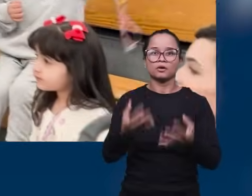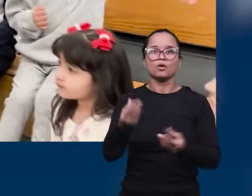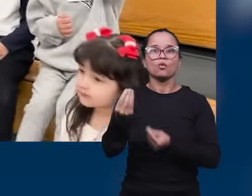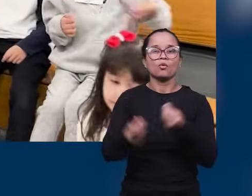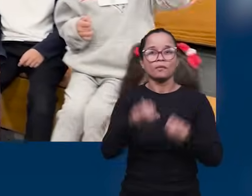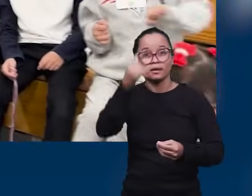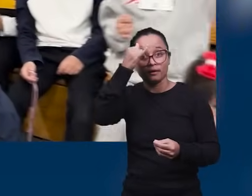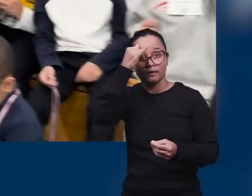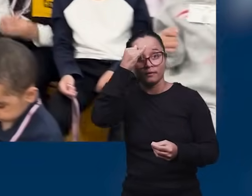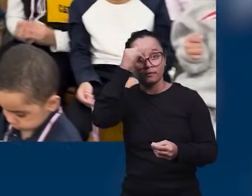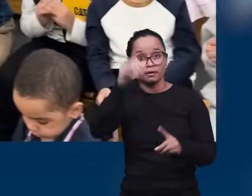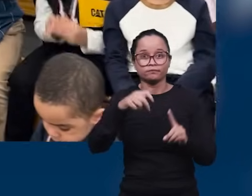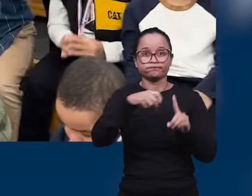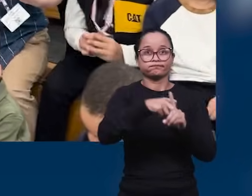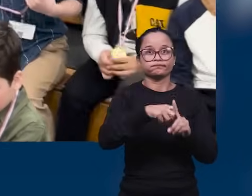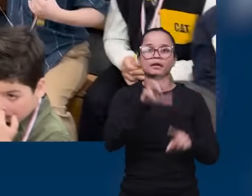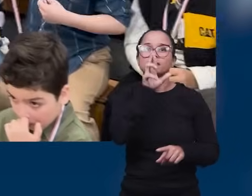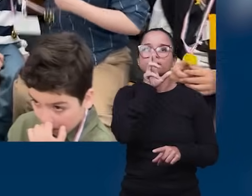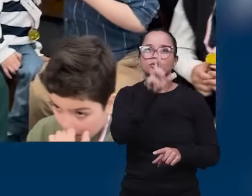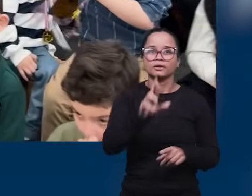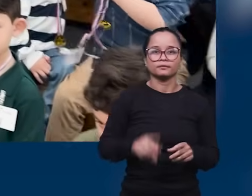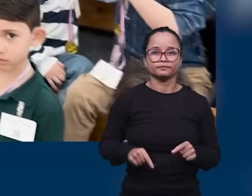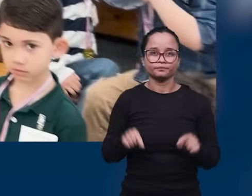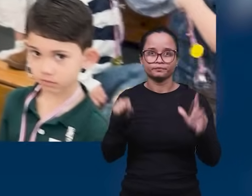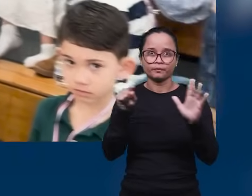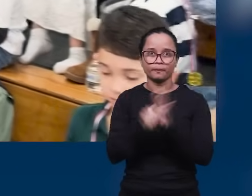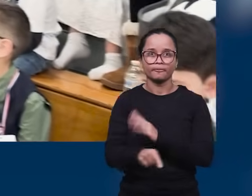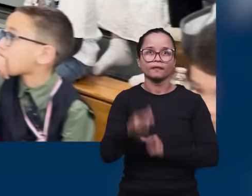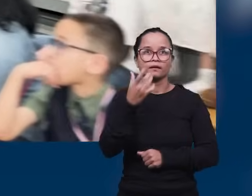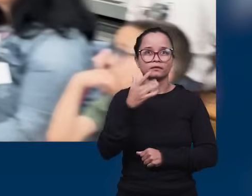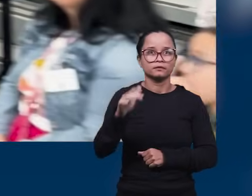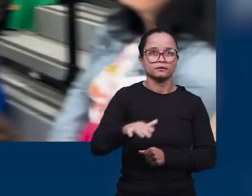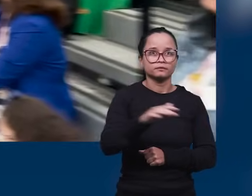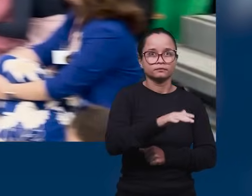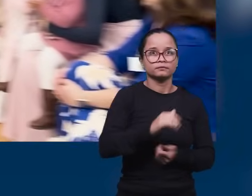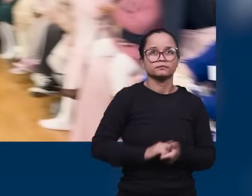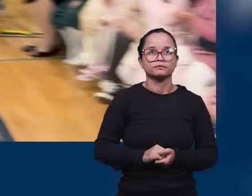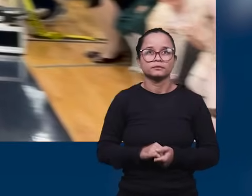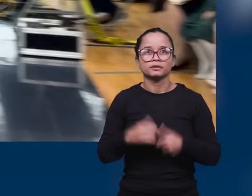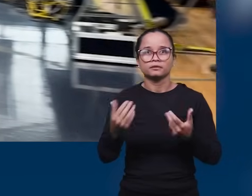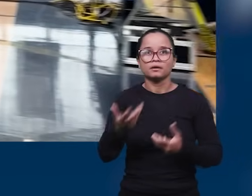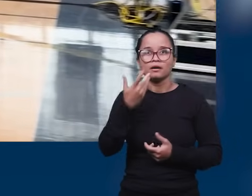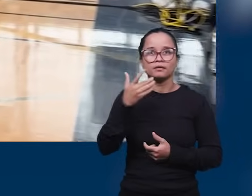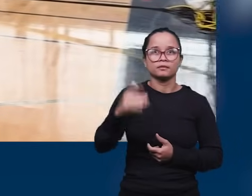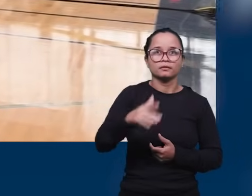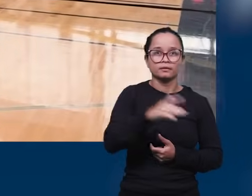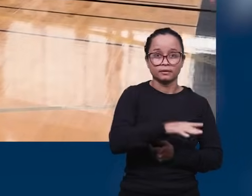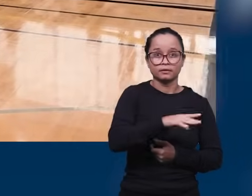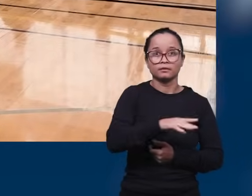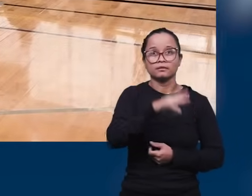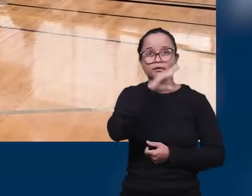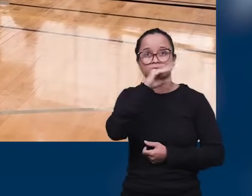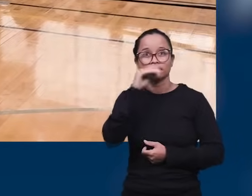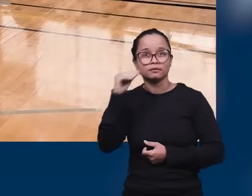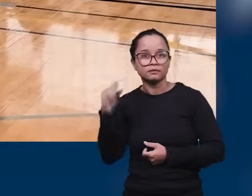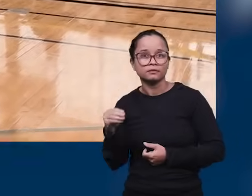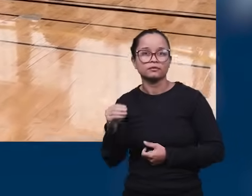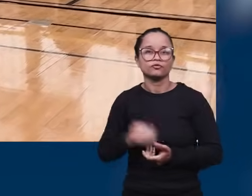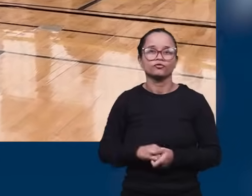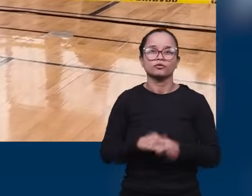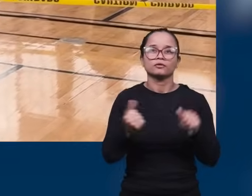sobre a prevenção de acidentes e responderam às perguntas dos nossos pequenos. As crianças, intermediários e